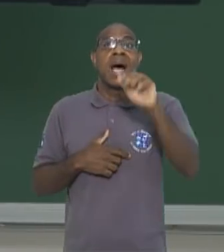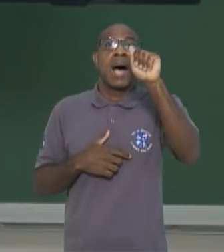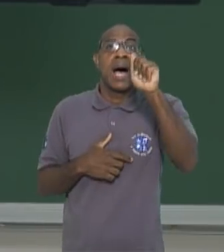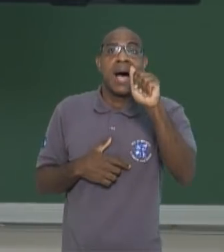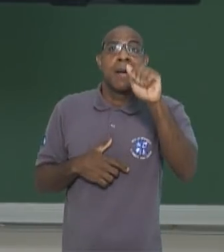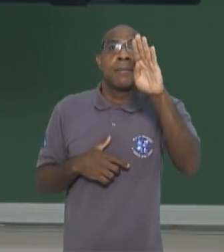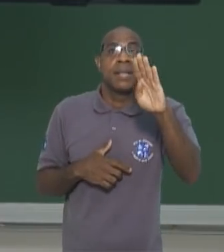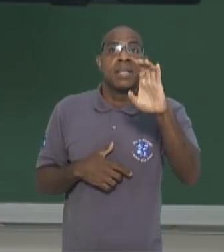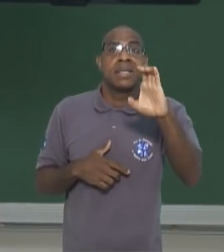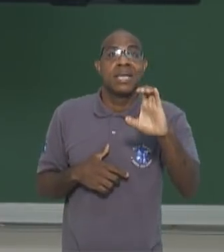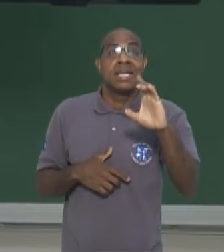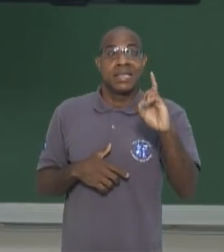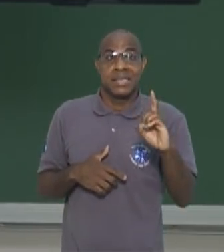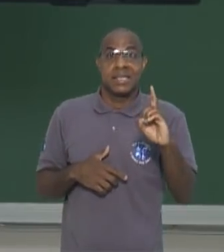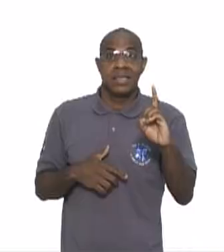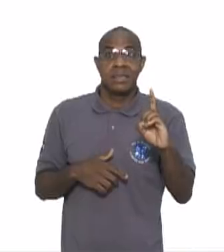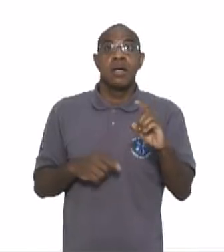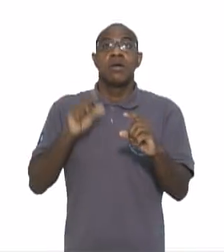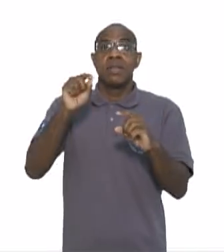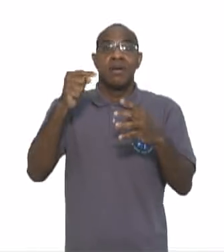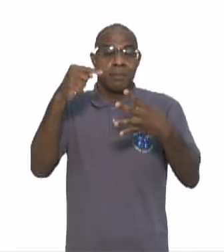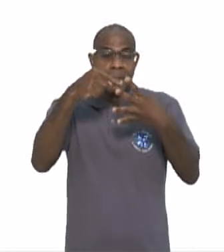eu já volto na sequência com a correção.